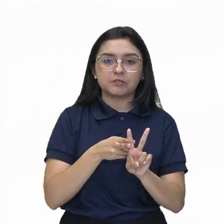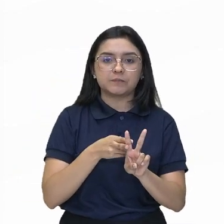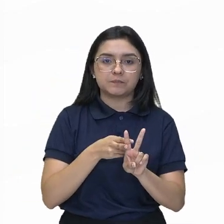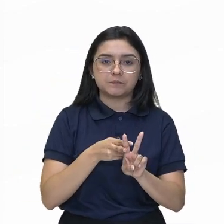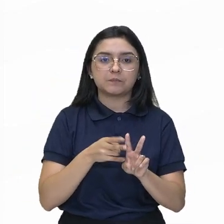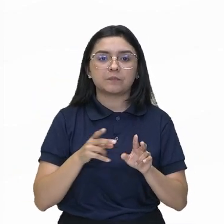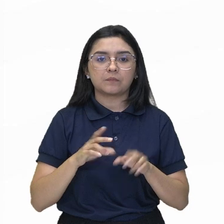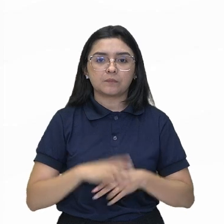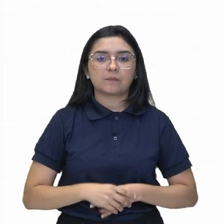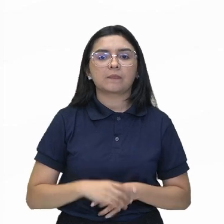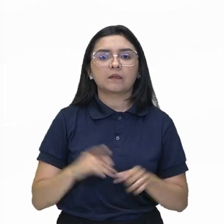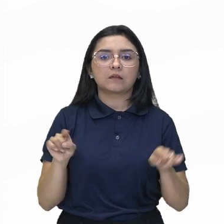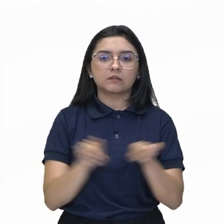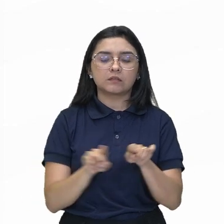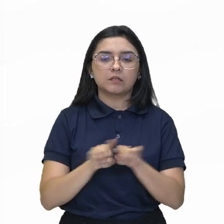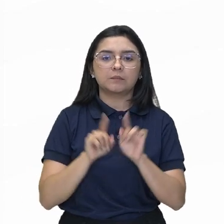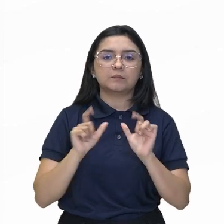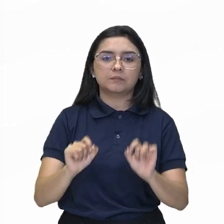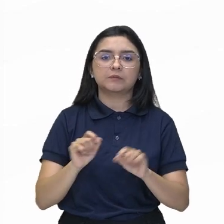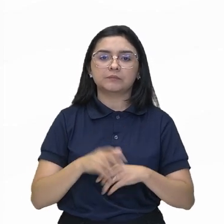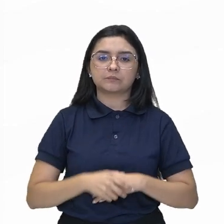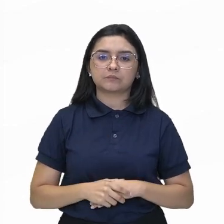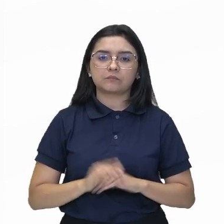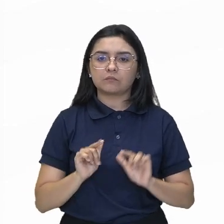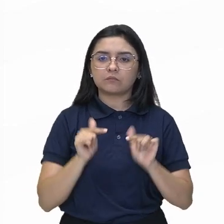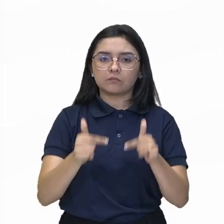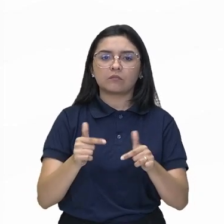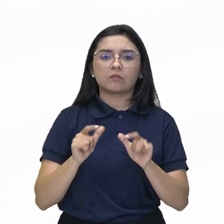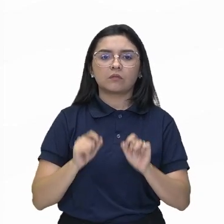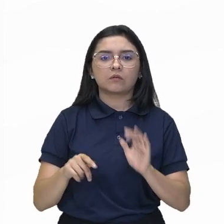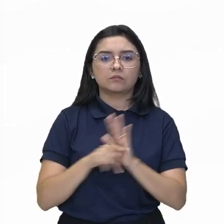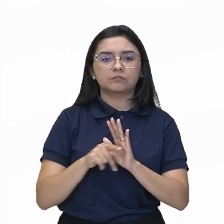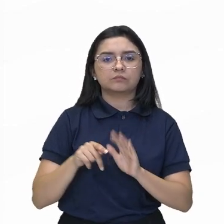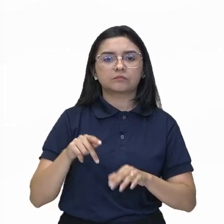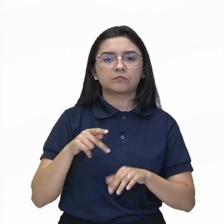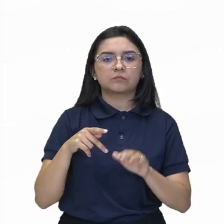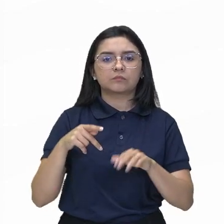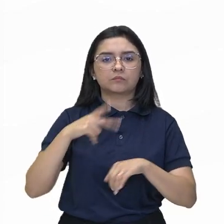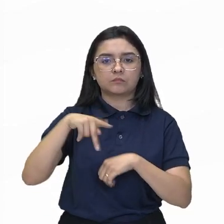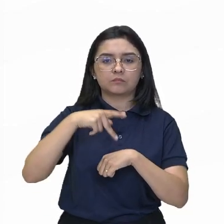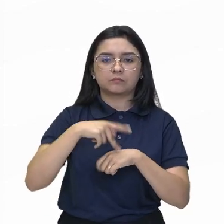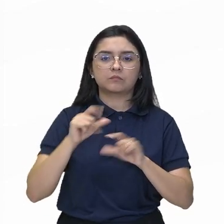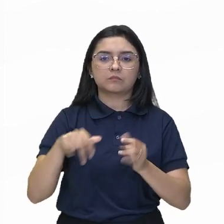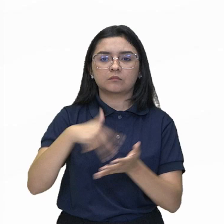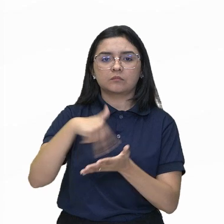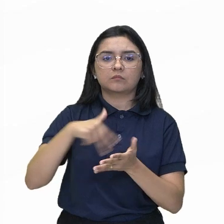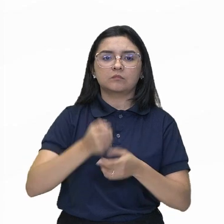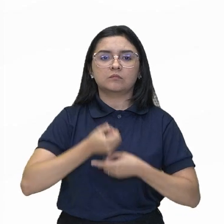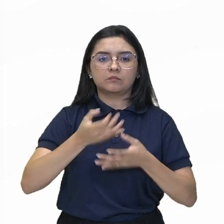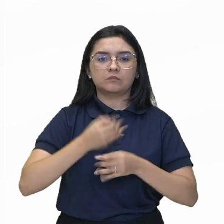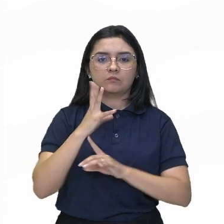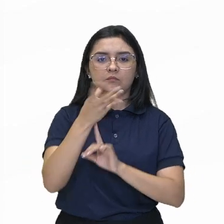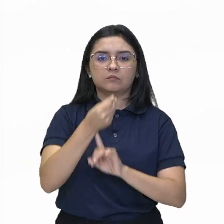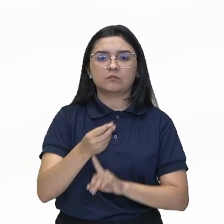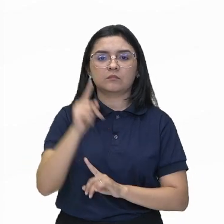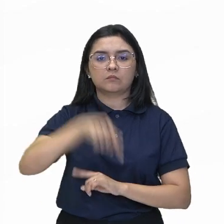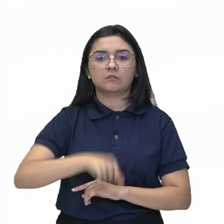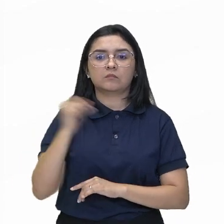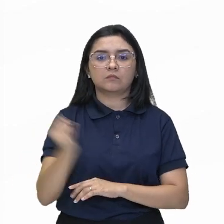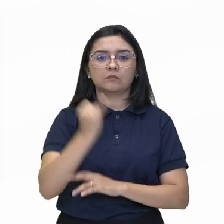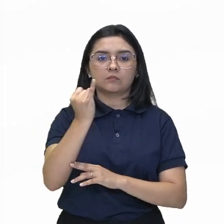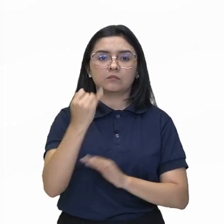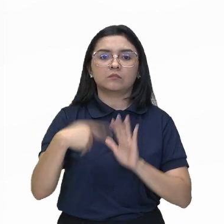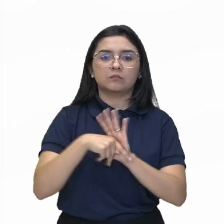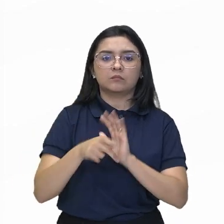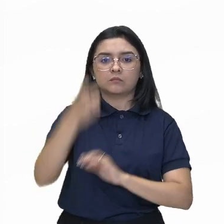às manifestações oriundas do próprio país. A dança é uma expressão artística considerada um elemento fundamental para a